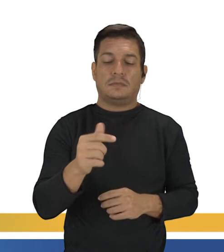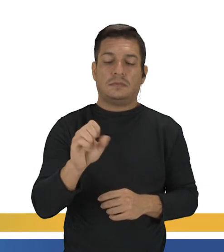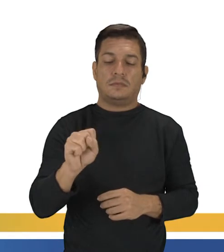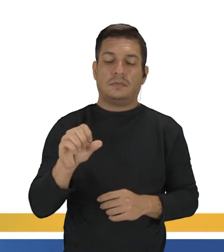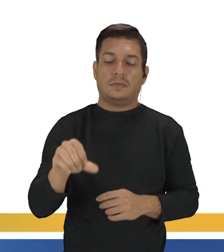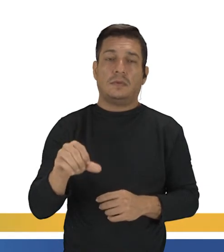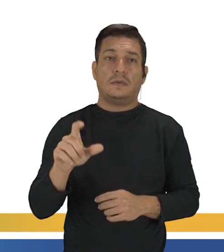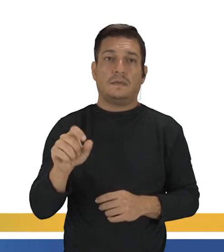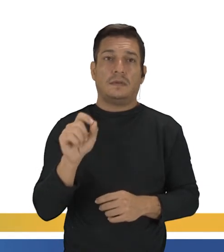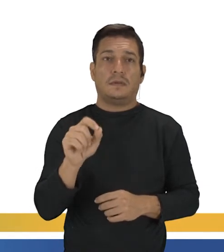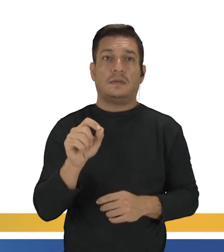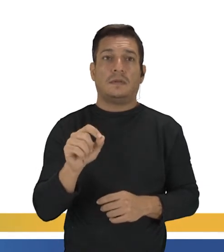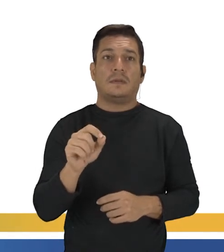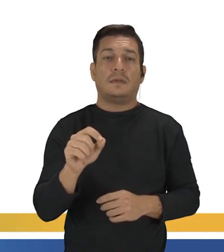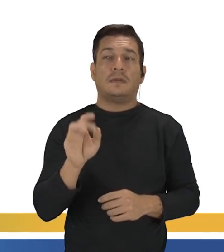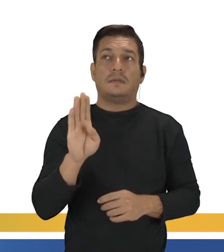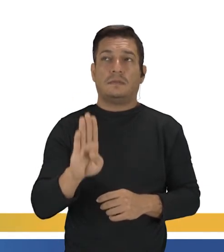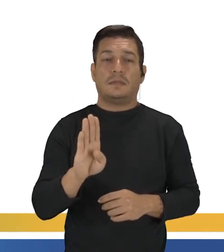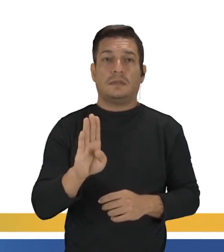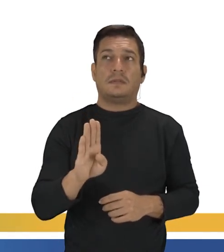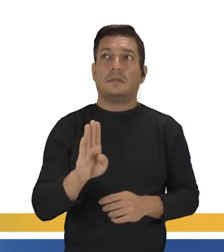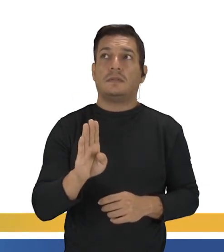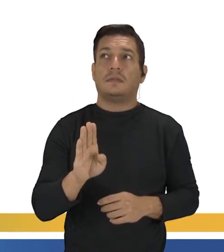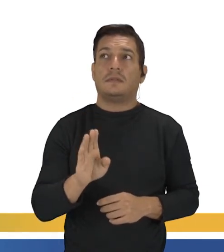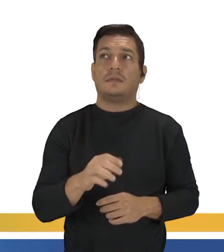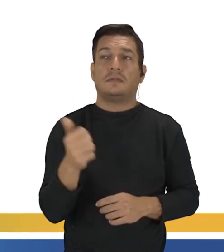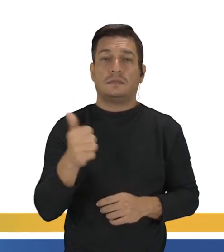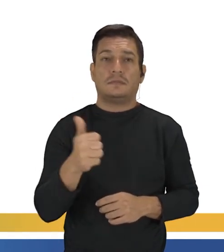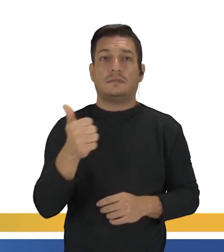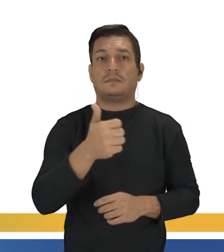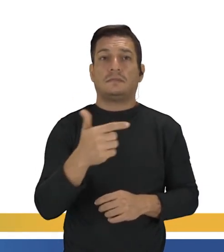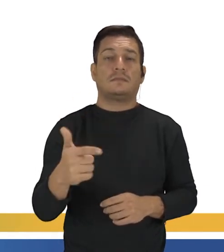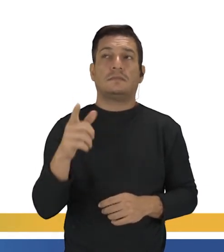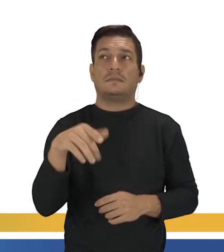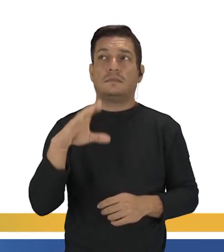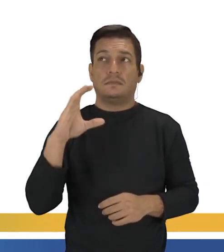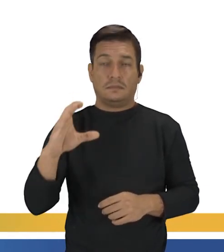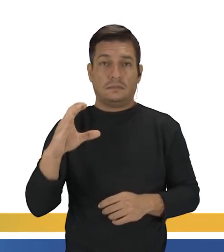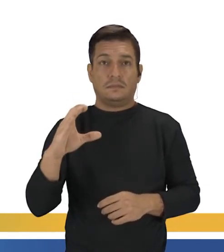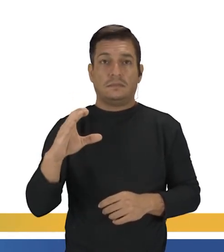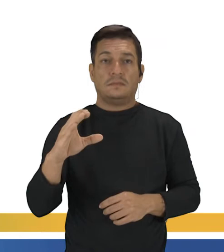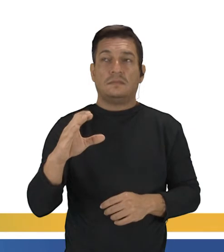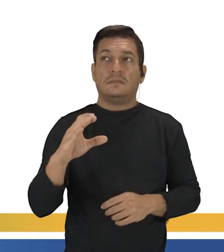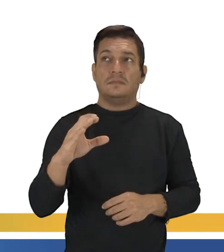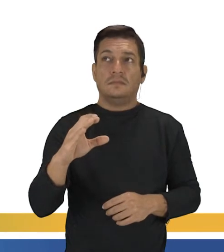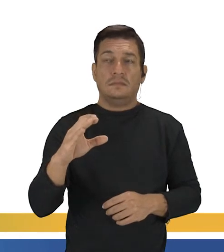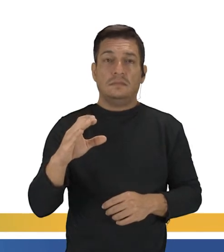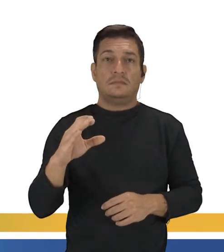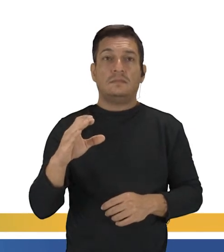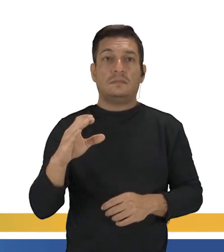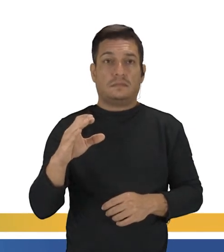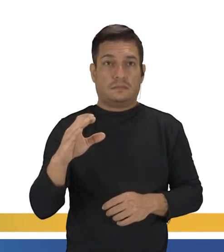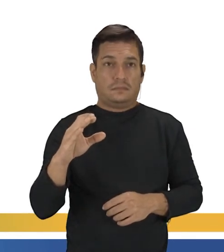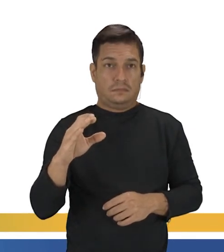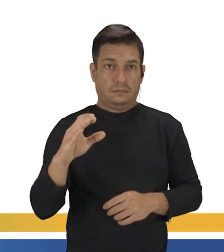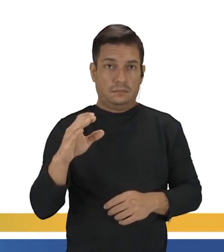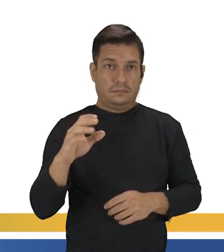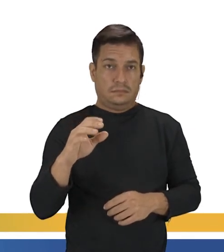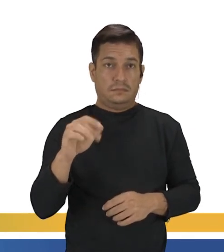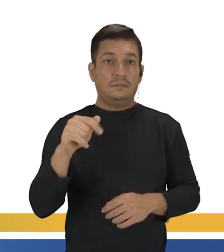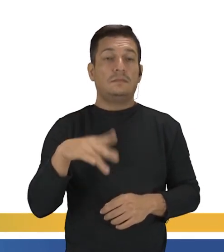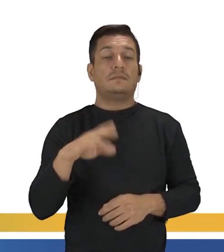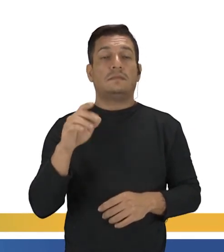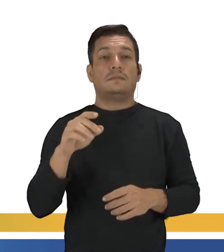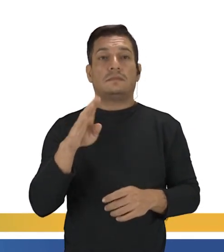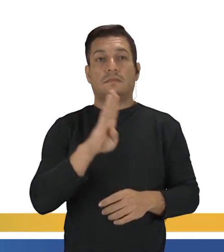são exclusivos de B, apenas de B. 11 e 12 são exclusivos de C, apenas de C. Tá? E quem é que